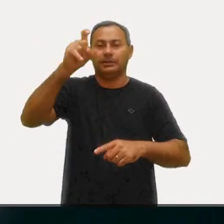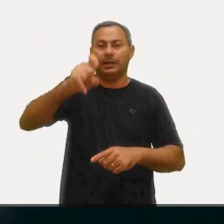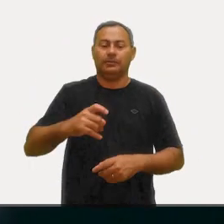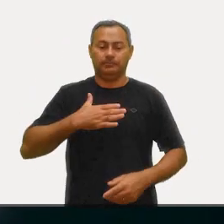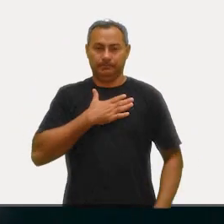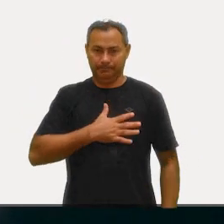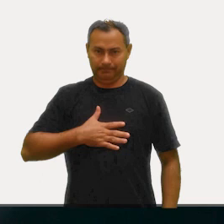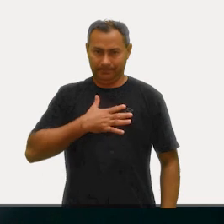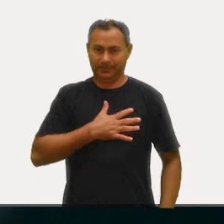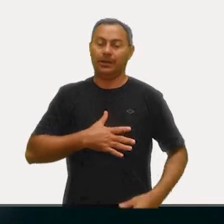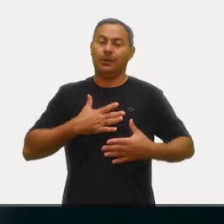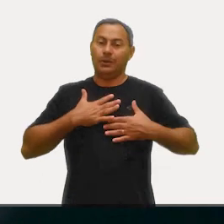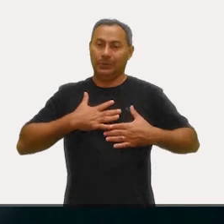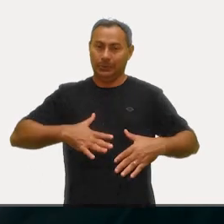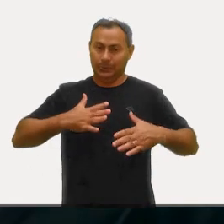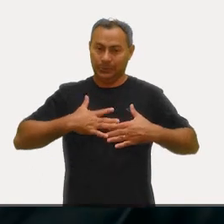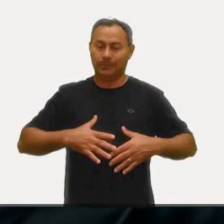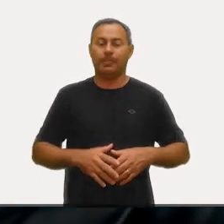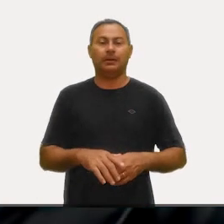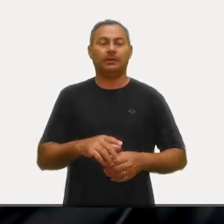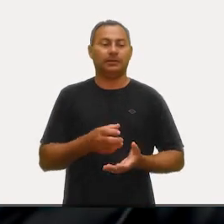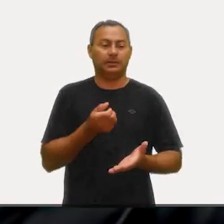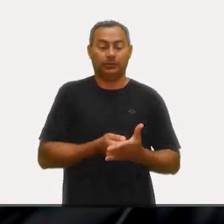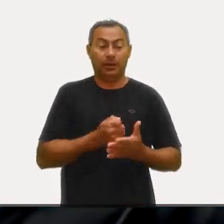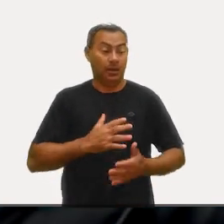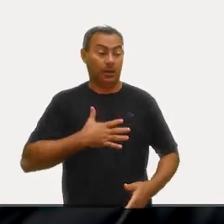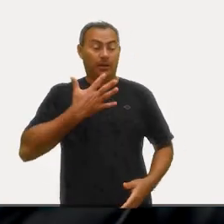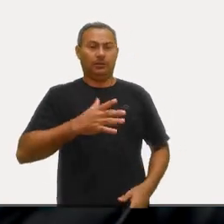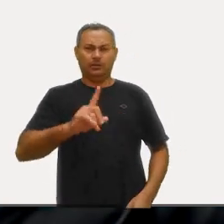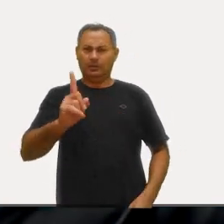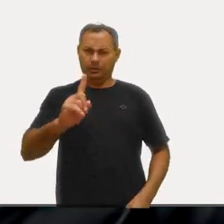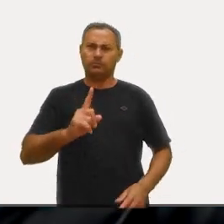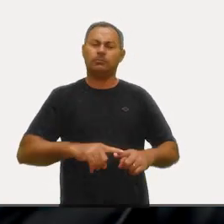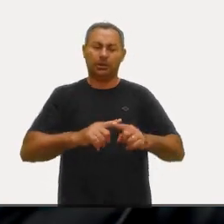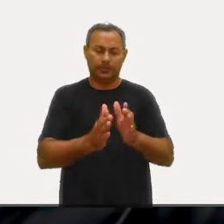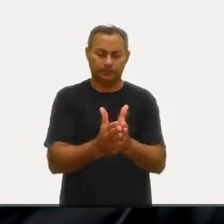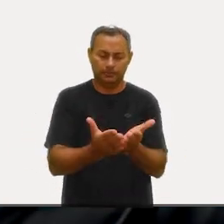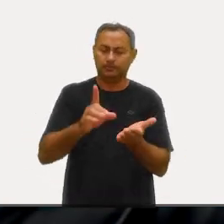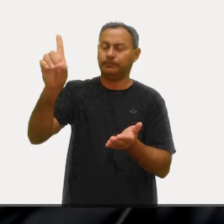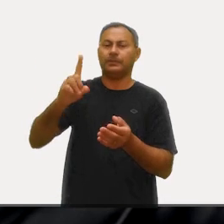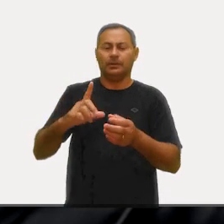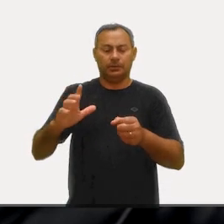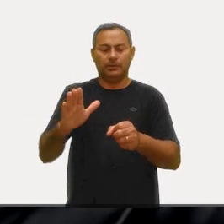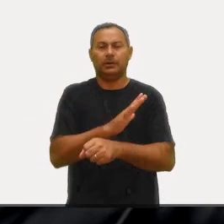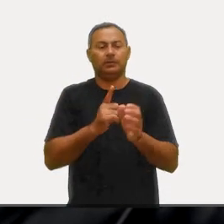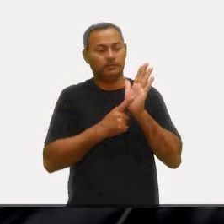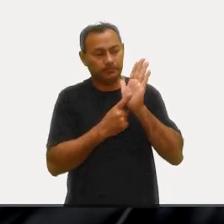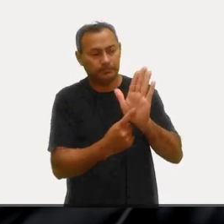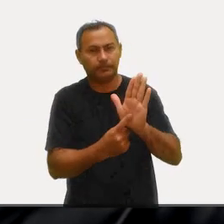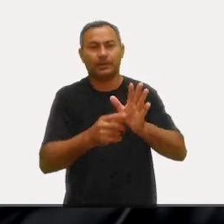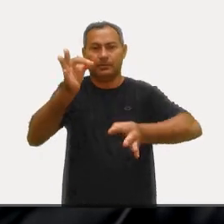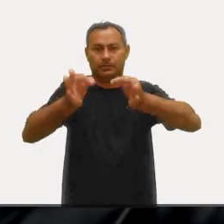porque serão satisfeitos. Isso não deve nos surpreender porque as Escrituras estão repletas